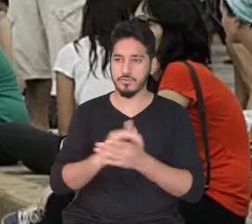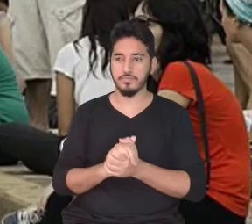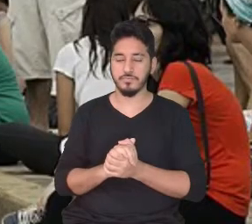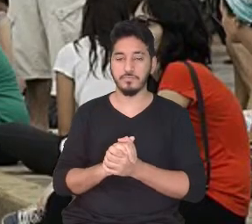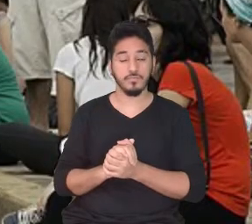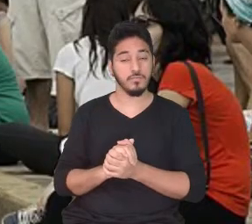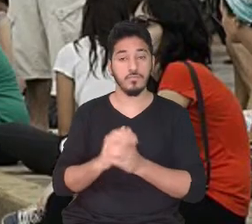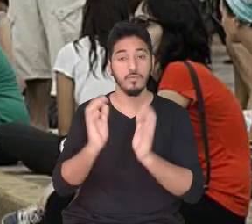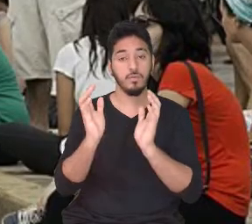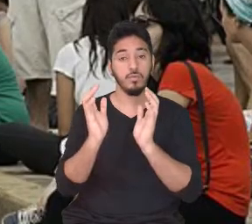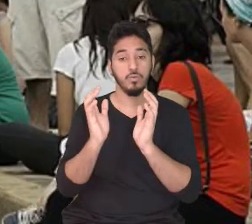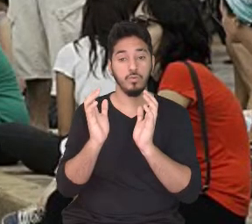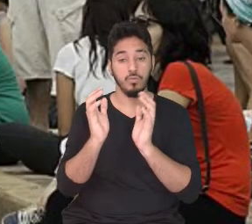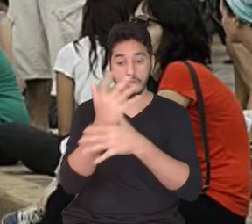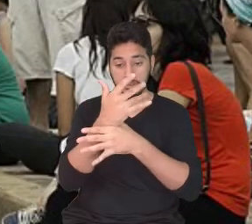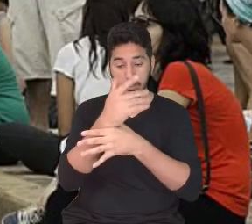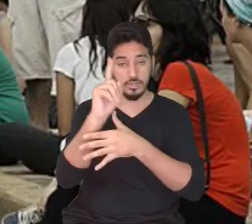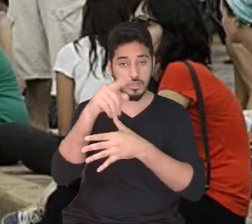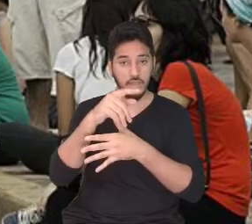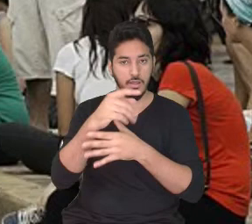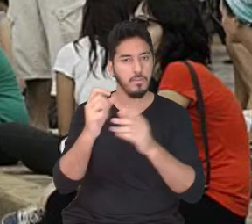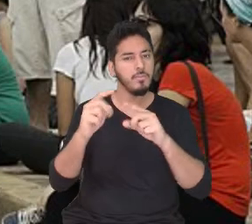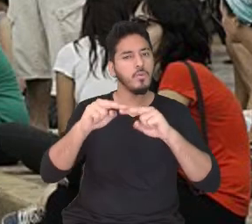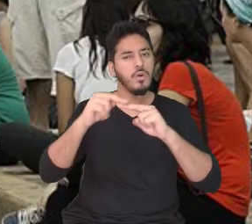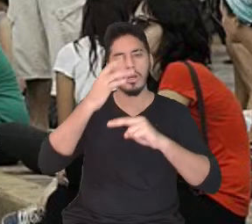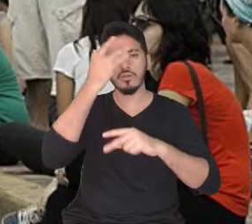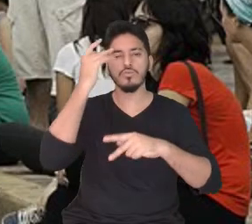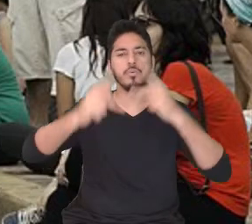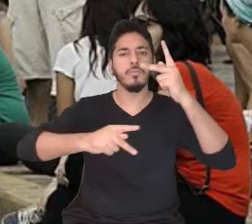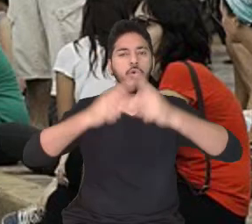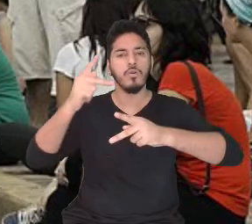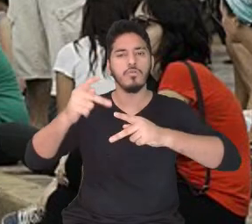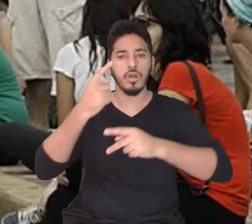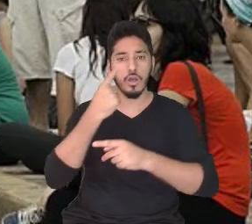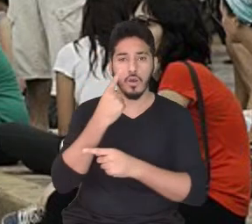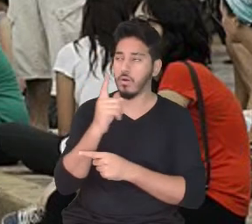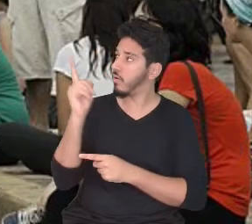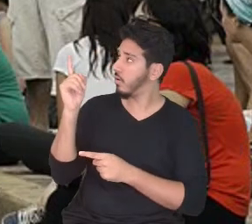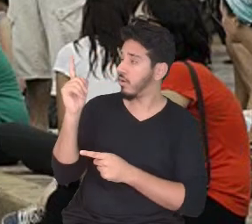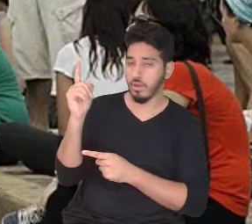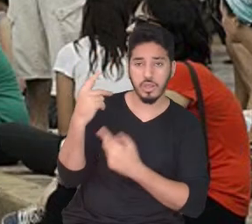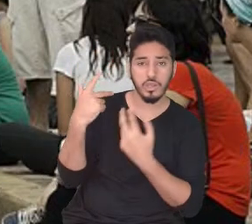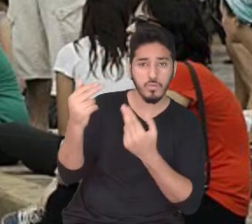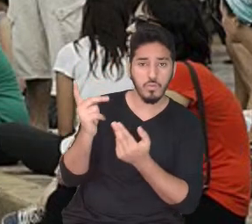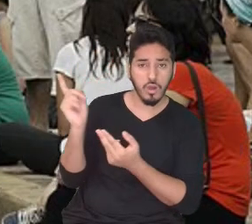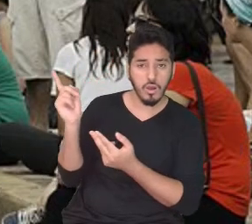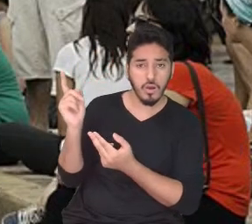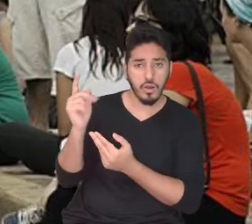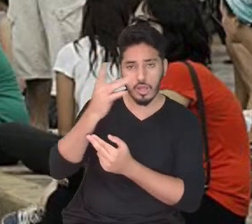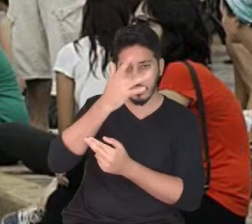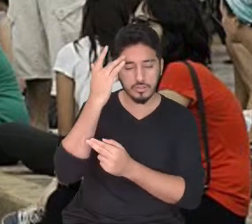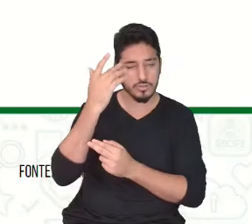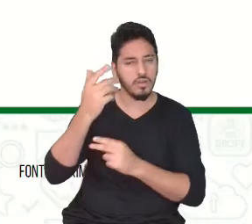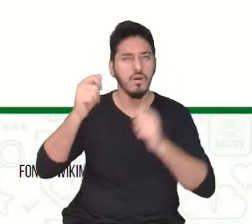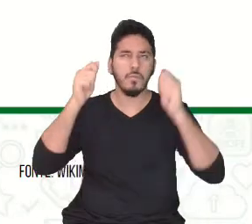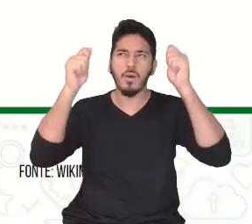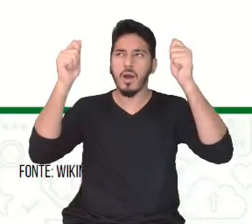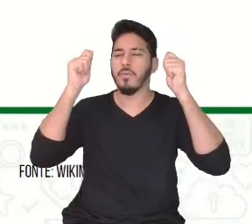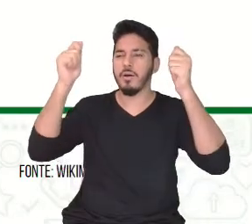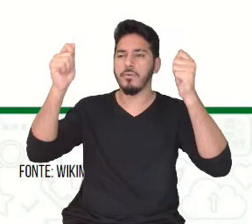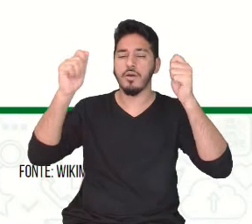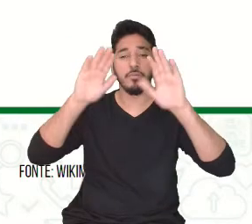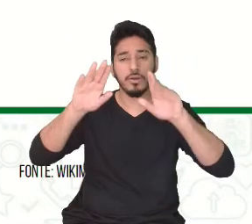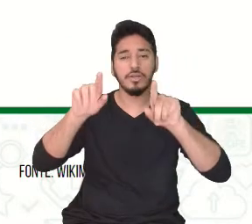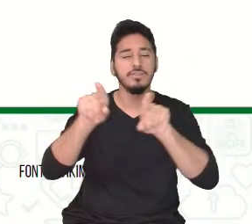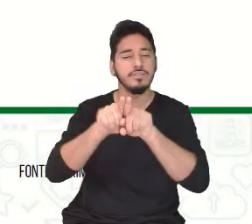uma cidade se faz por um povo como esse, que estava protestando para ter mais igualdade social na cidade. Mas também